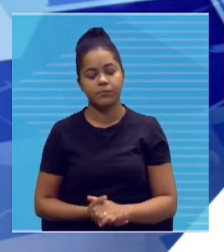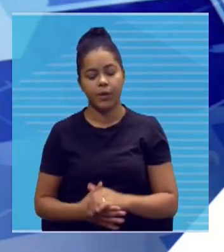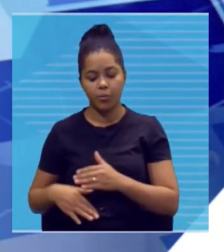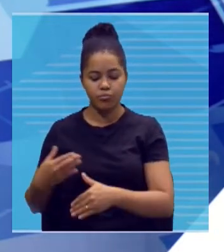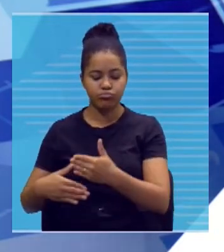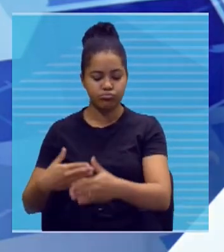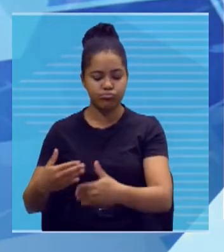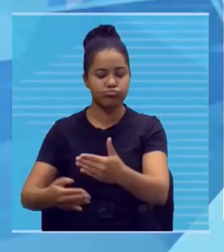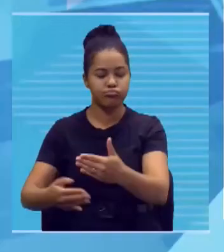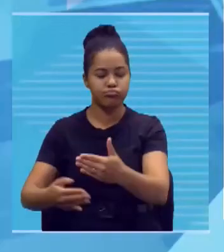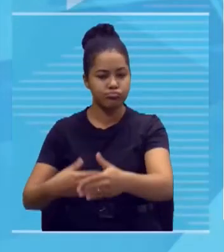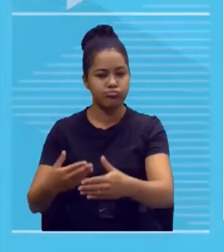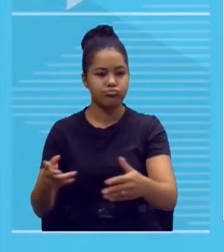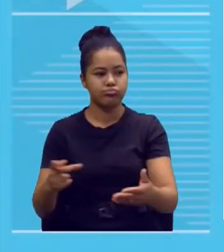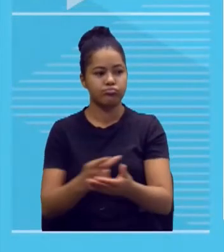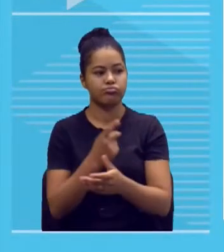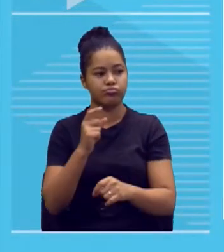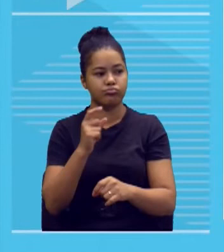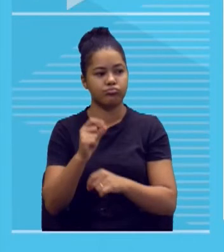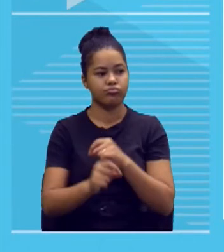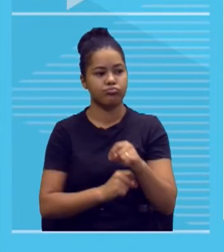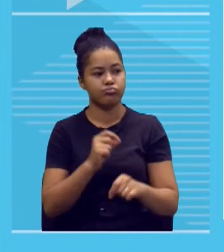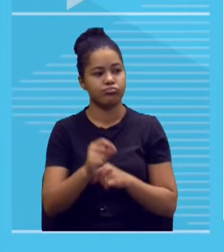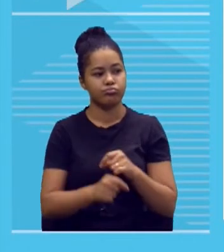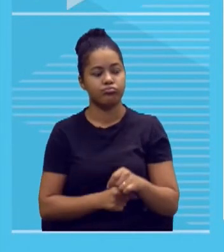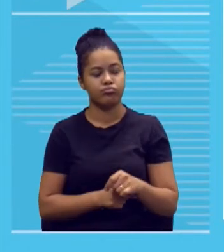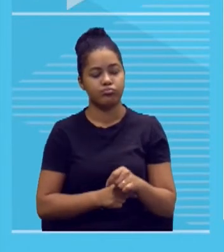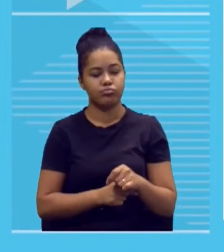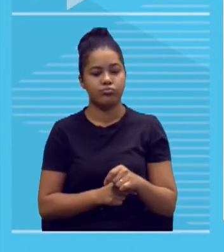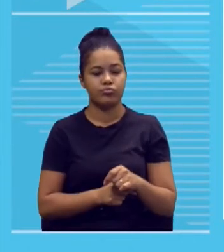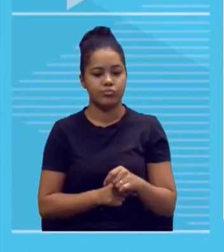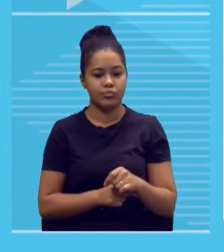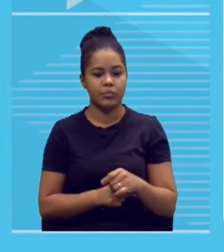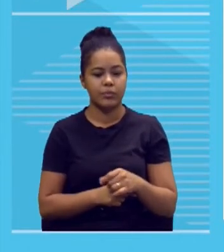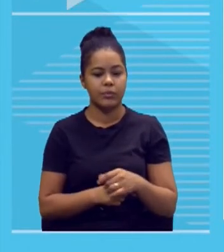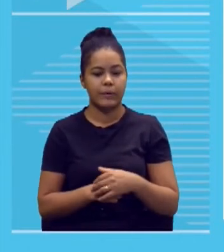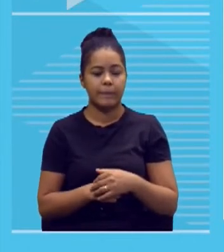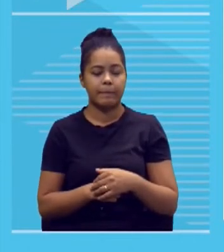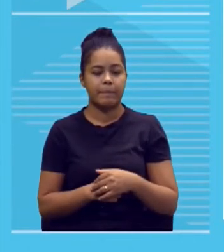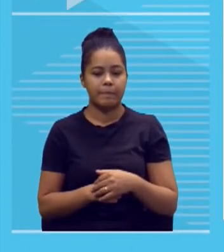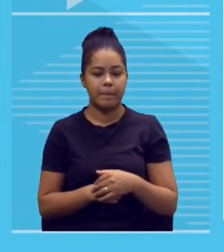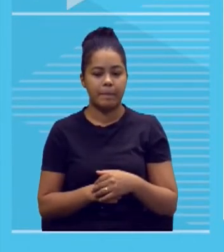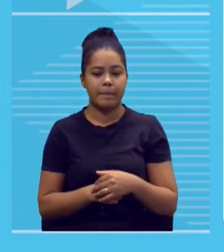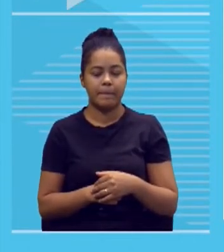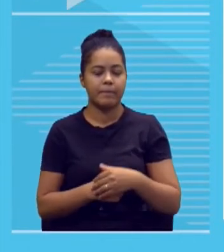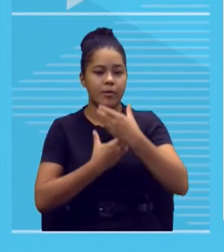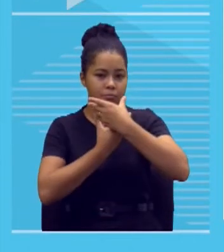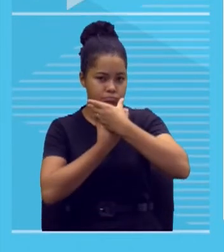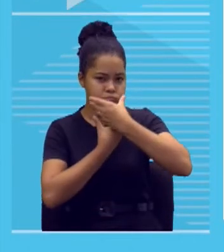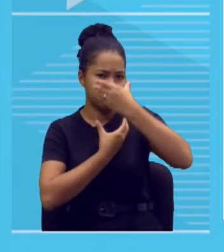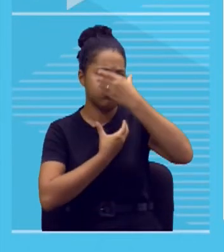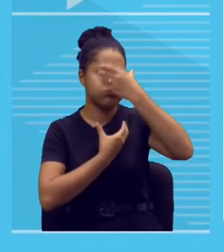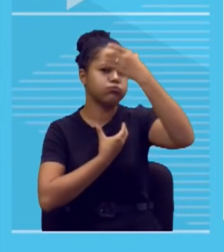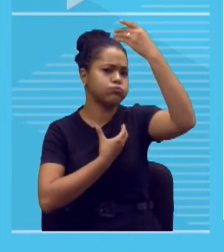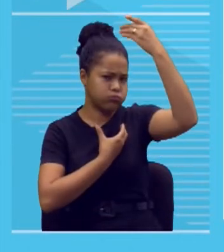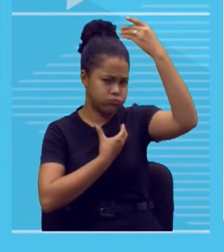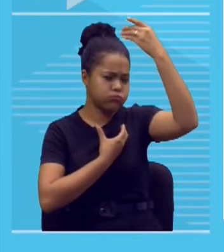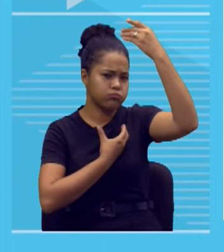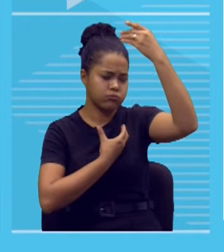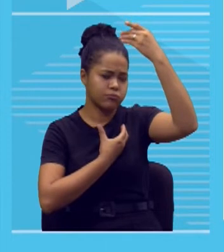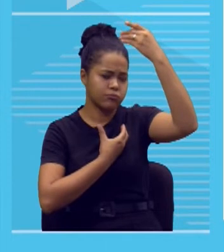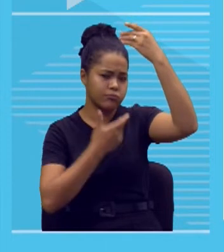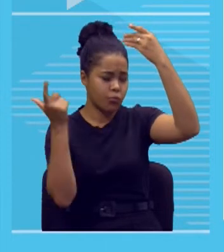o Ásia fios com pescoço de tamanho plus size é